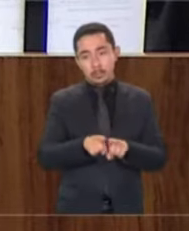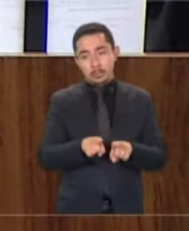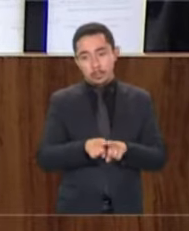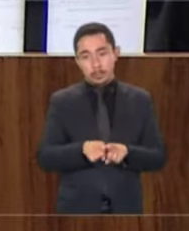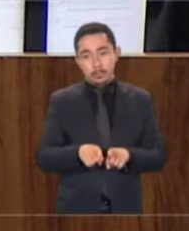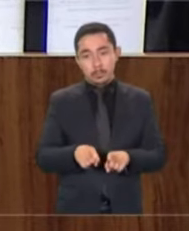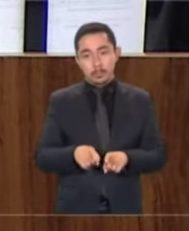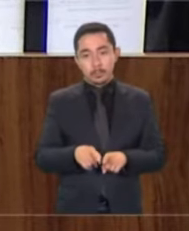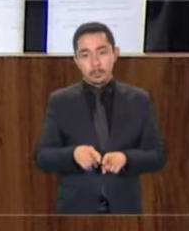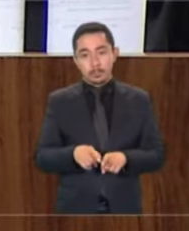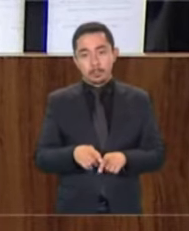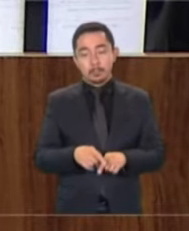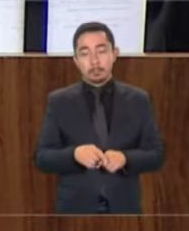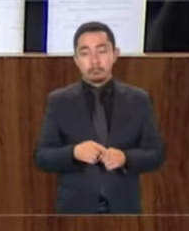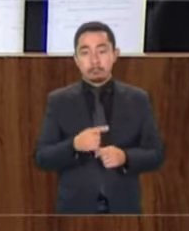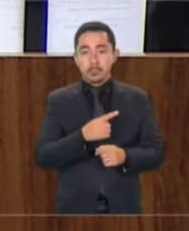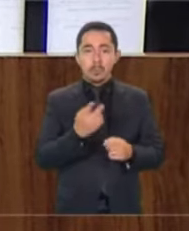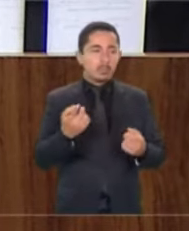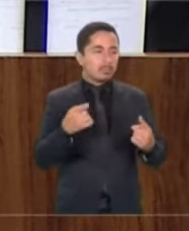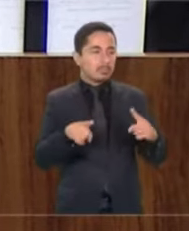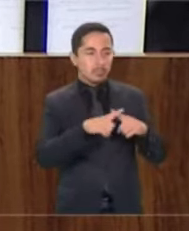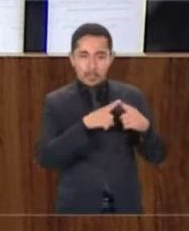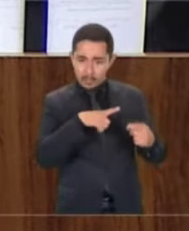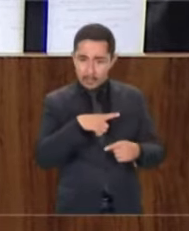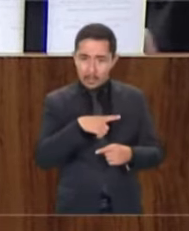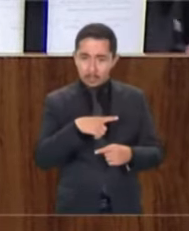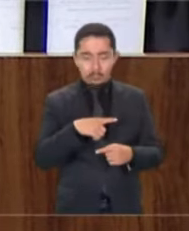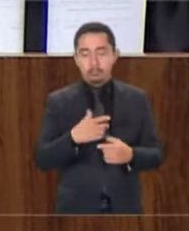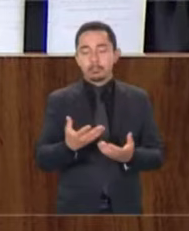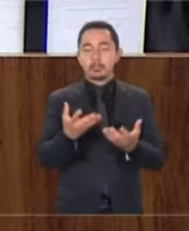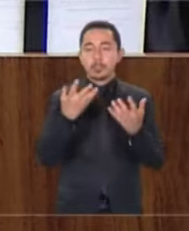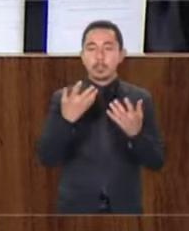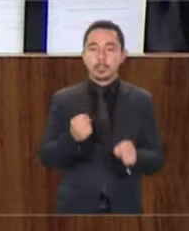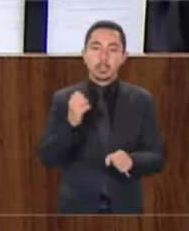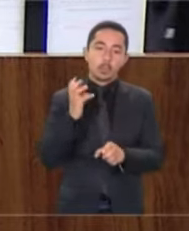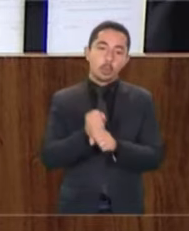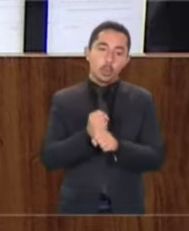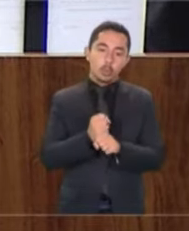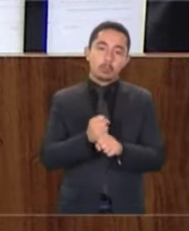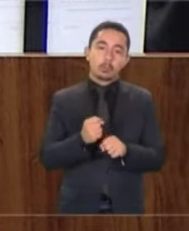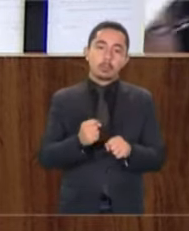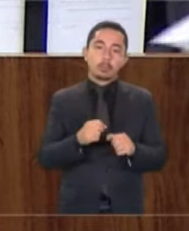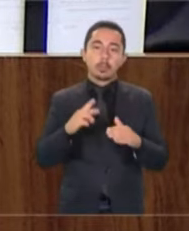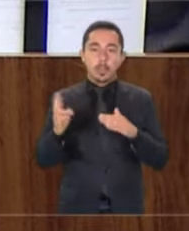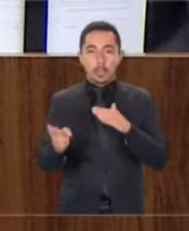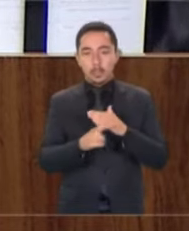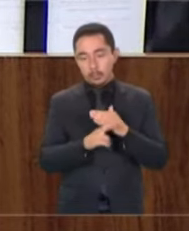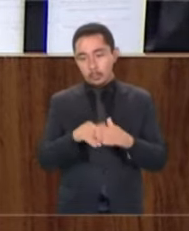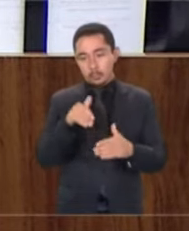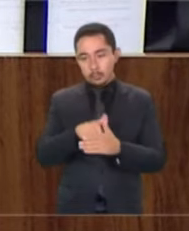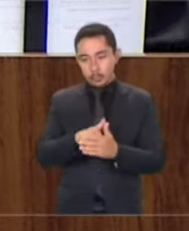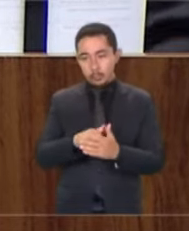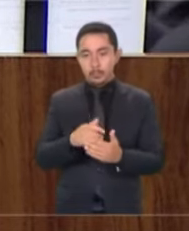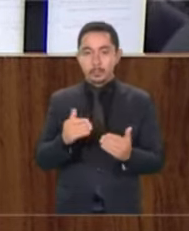nossa nova jurisprudência, exatamente. Então, aprovadas as contas, nós temos o voto do relator.